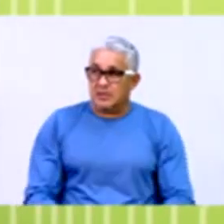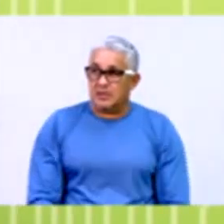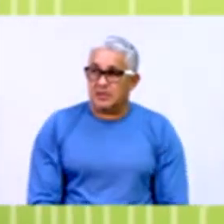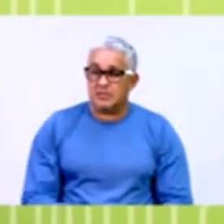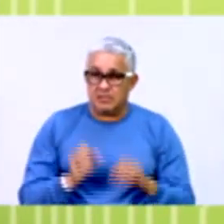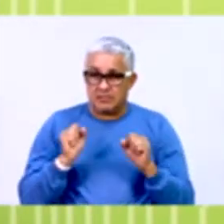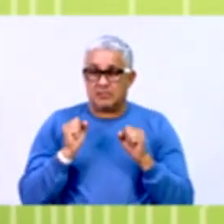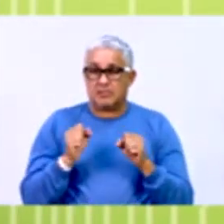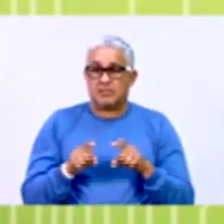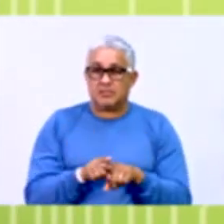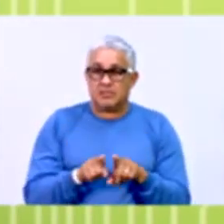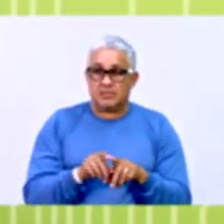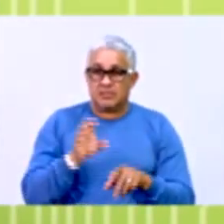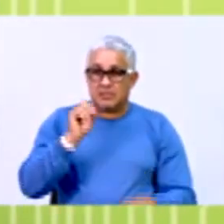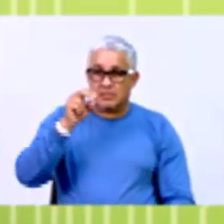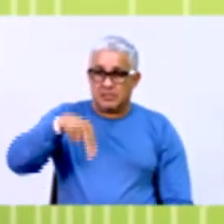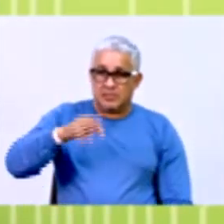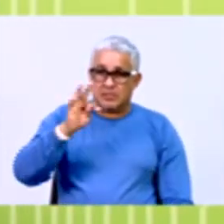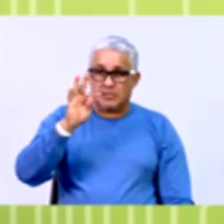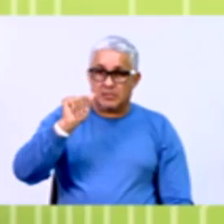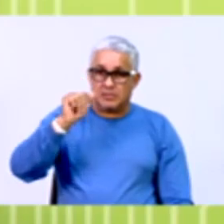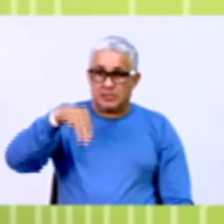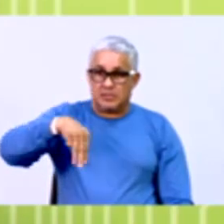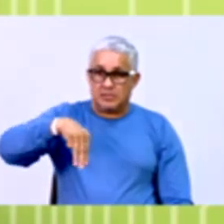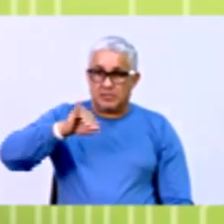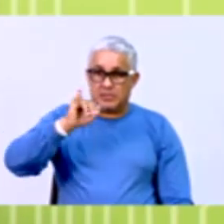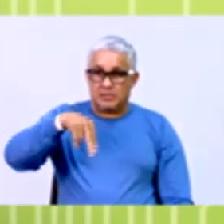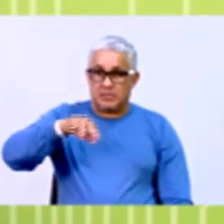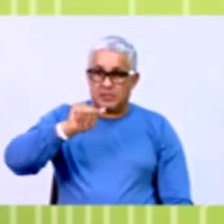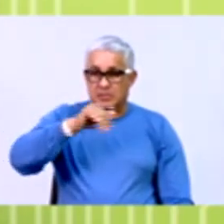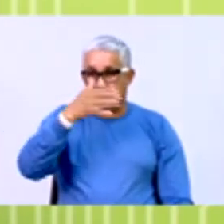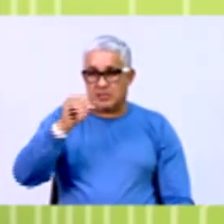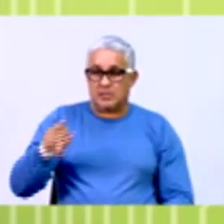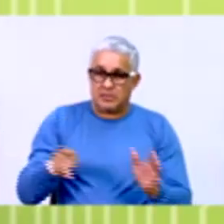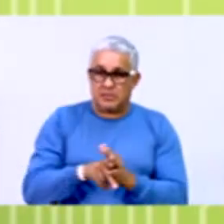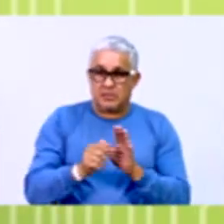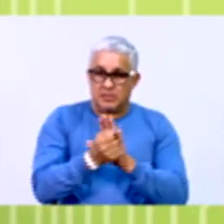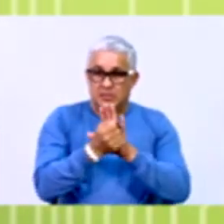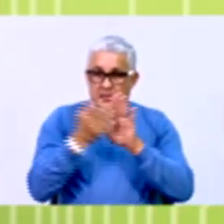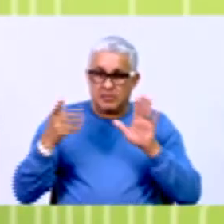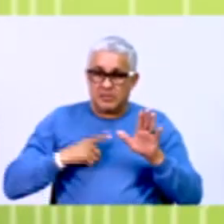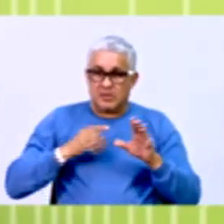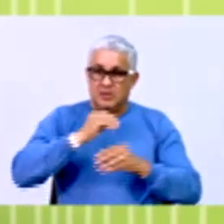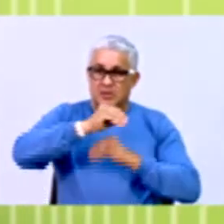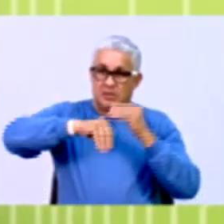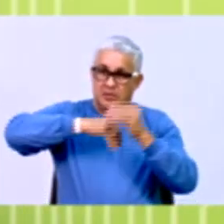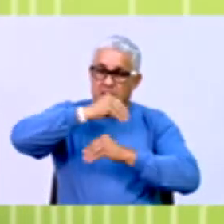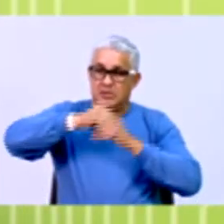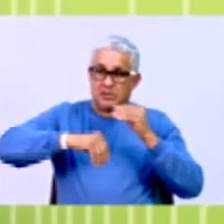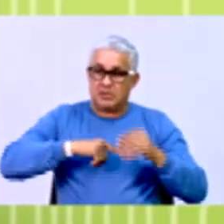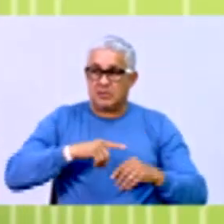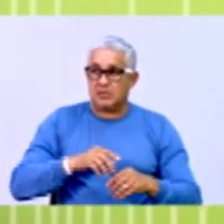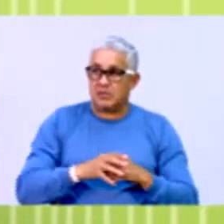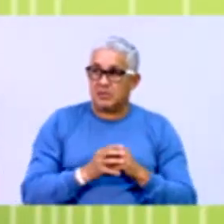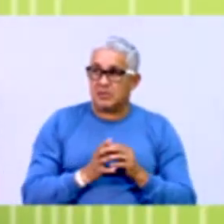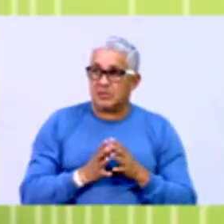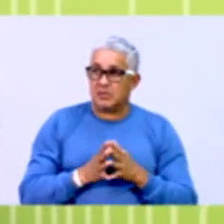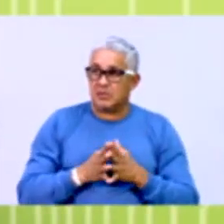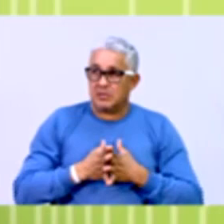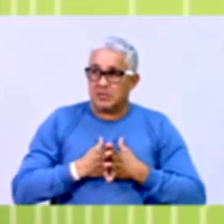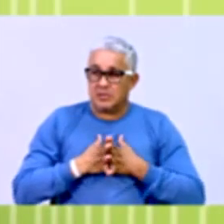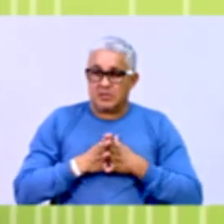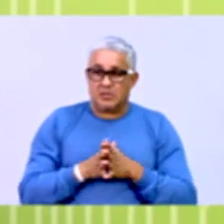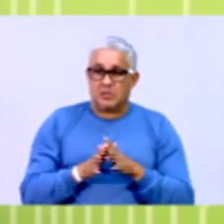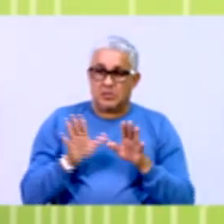poderia trazer uma contaminação dos aplicativos, né? Havia uma certa mistura entre o